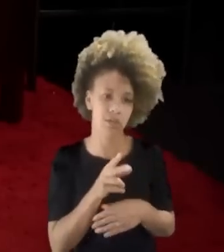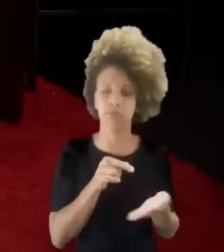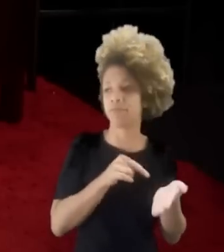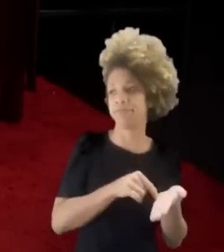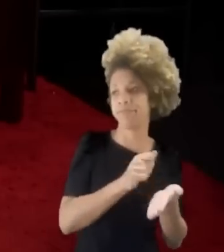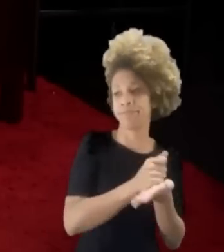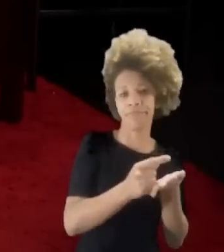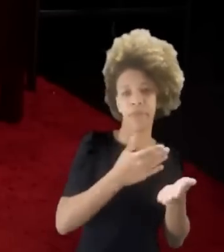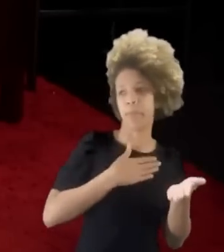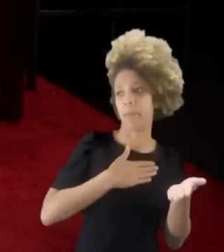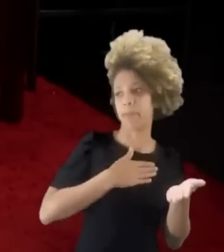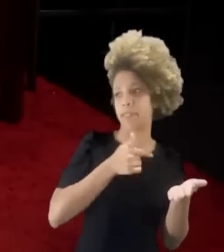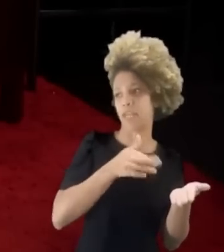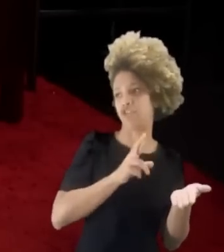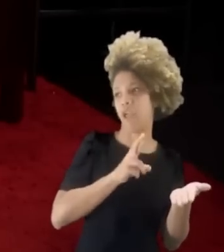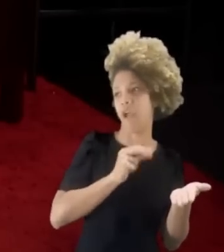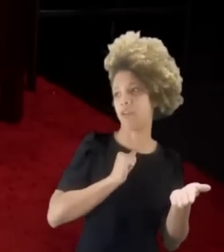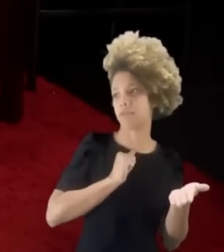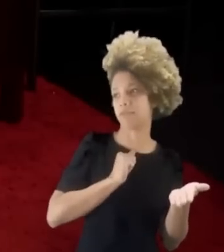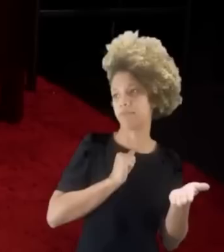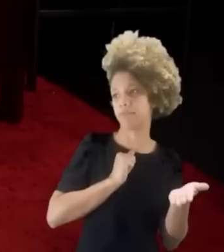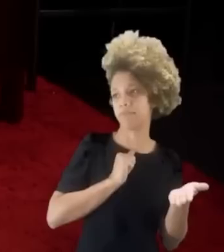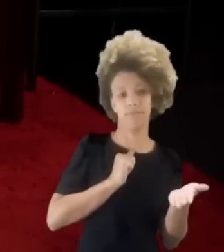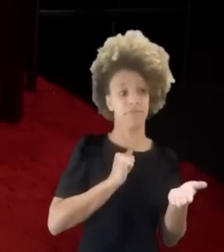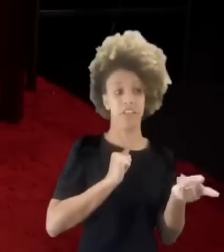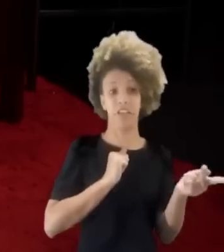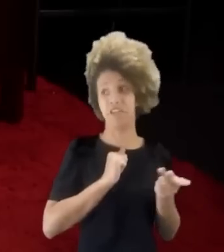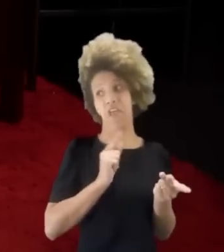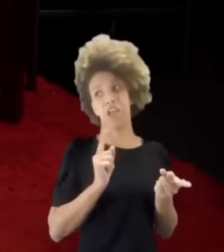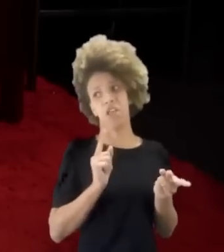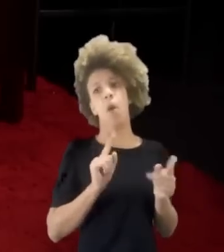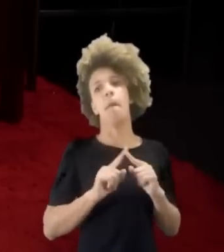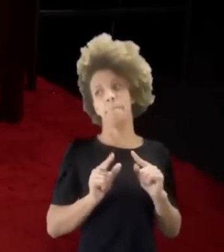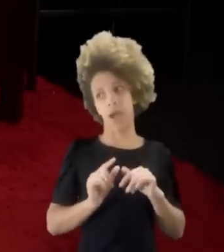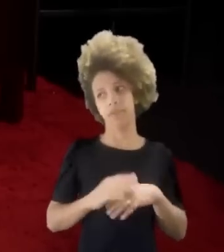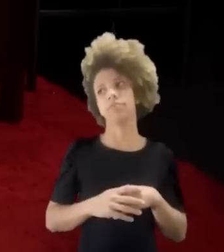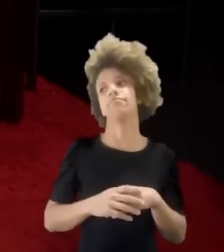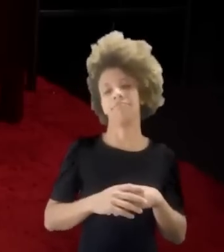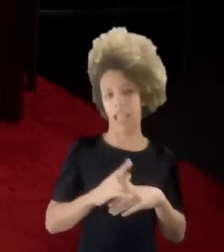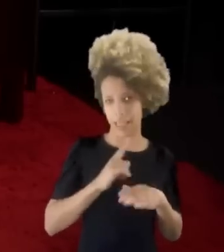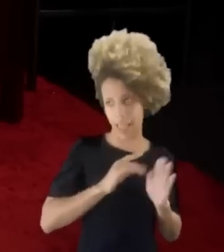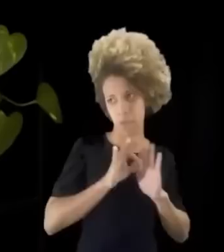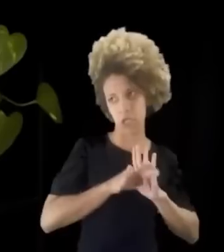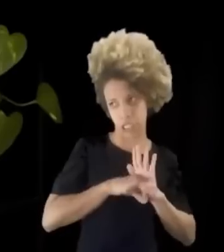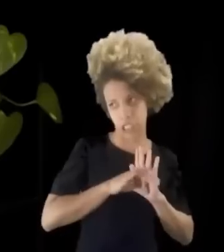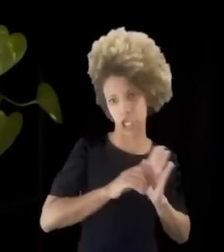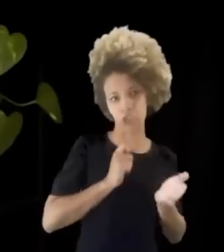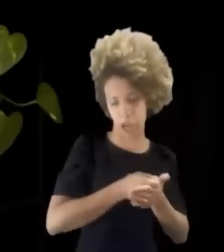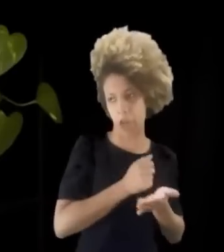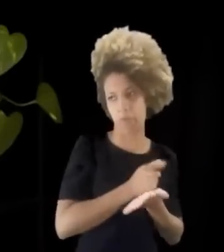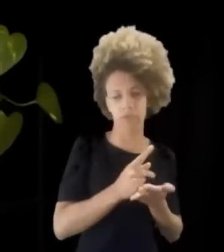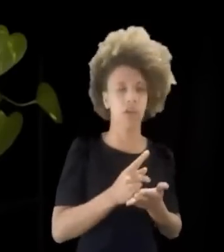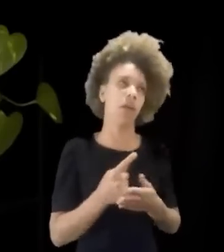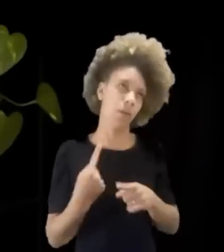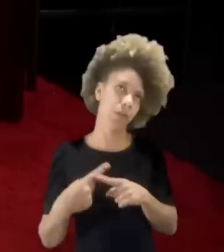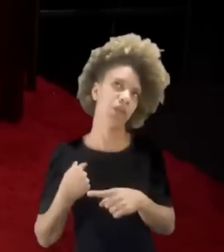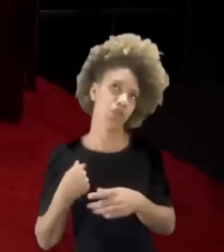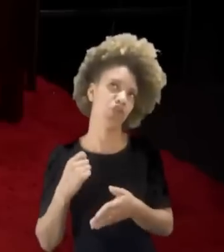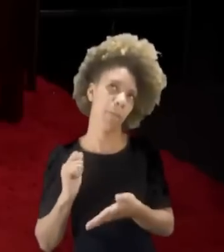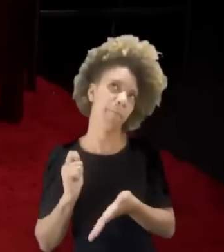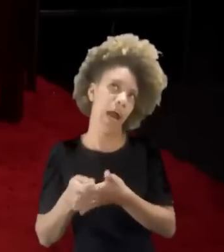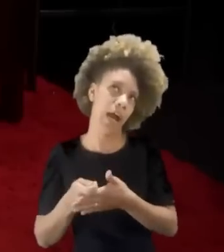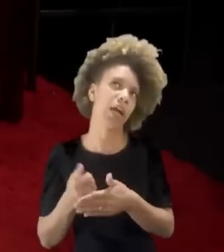no meu eles fala que não mas arranca é porque a gente paga entrega é verdade